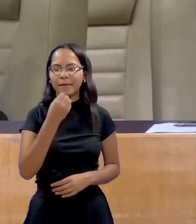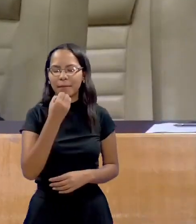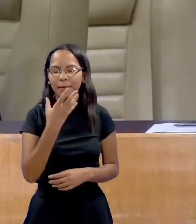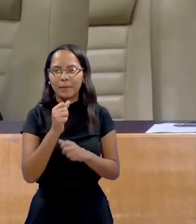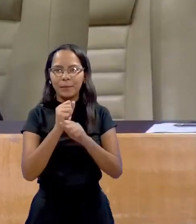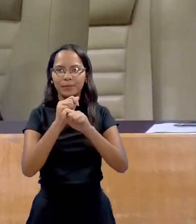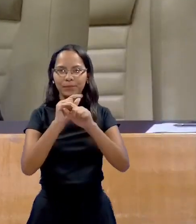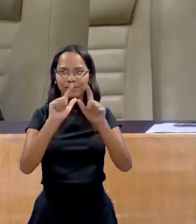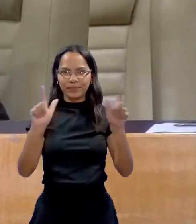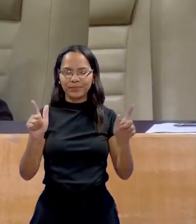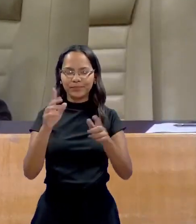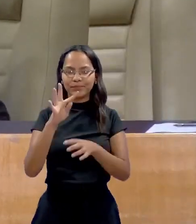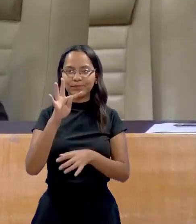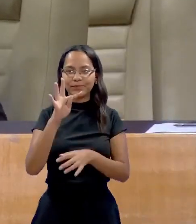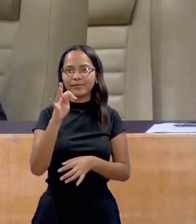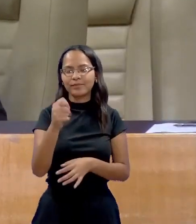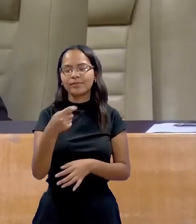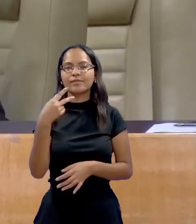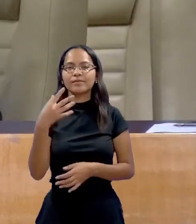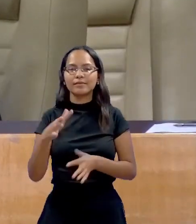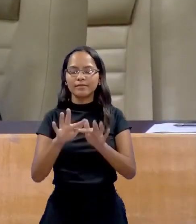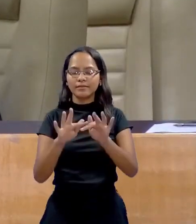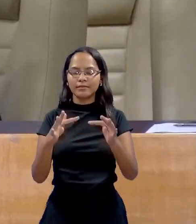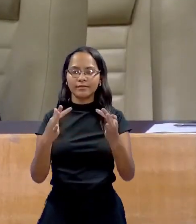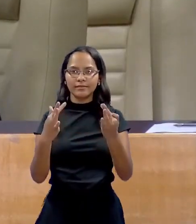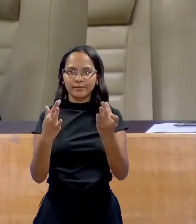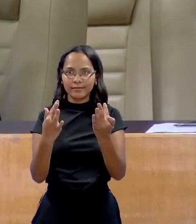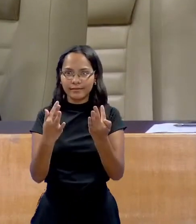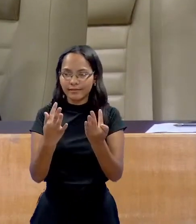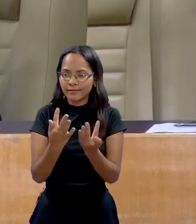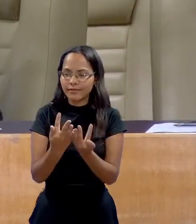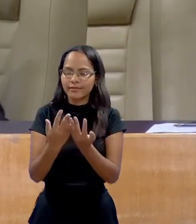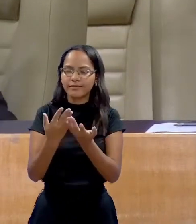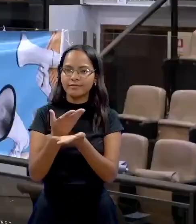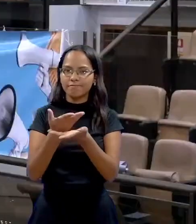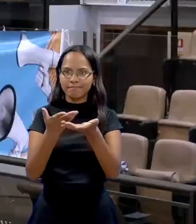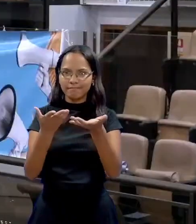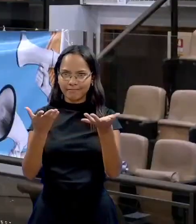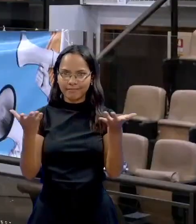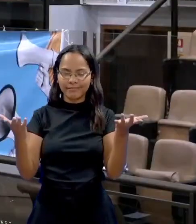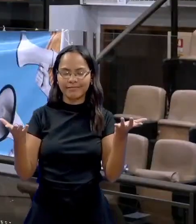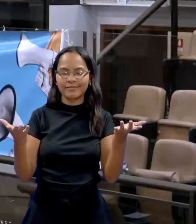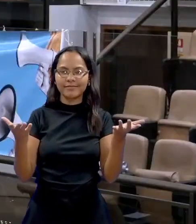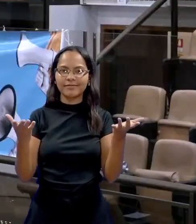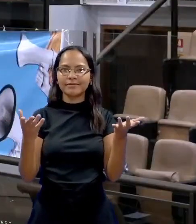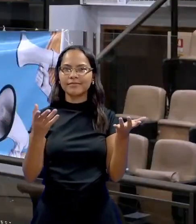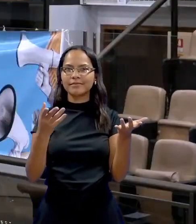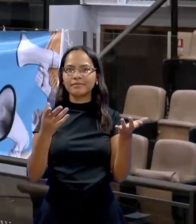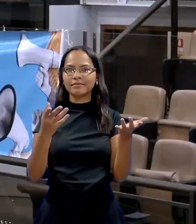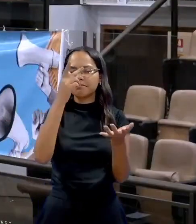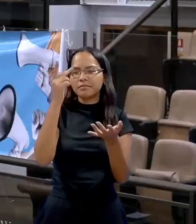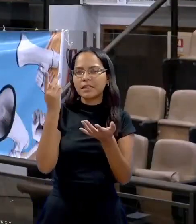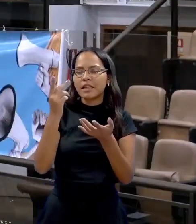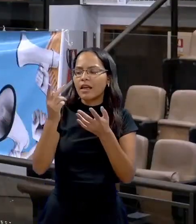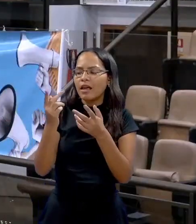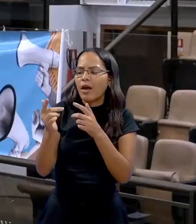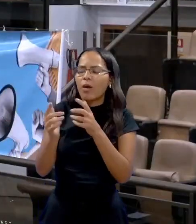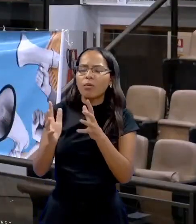estão presentes aqui, as famílias, aqueles que têm lutado para a